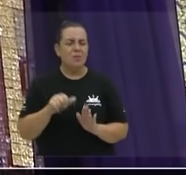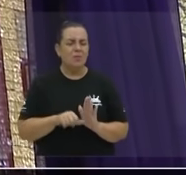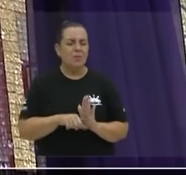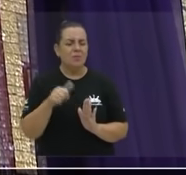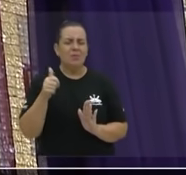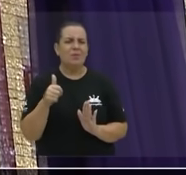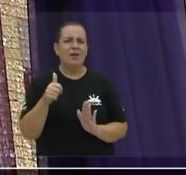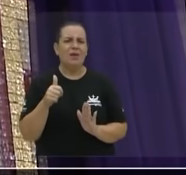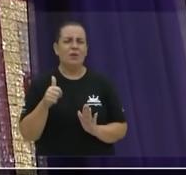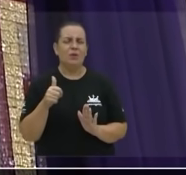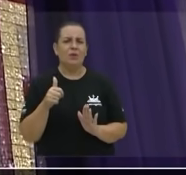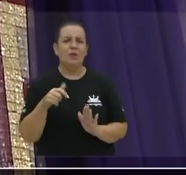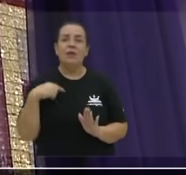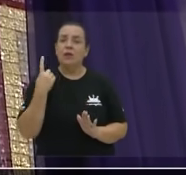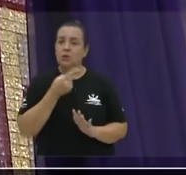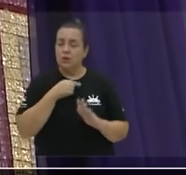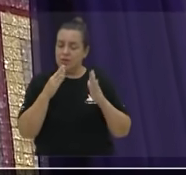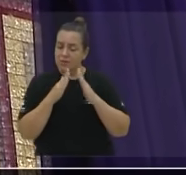às nossas igrejas: